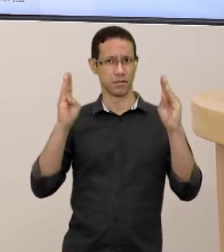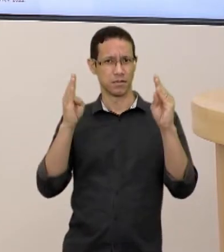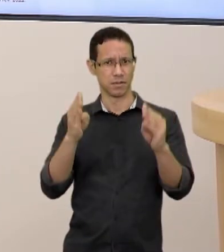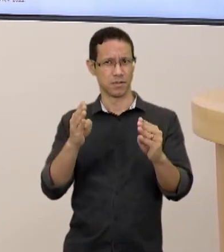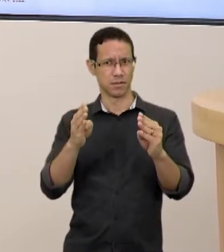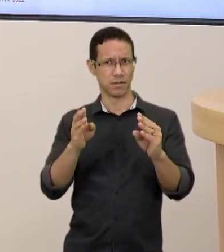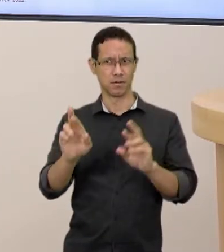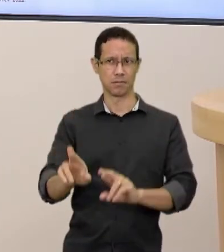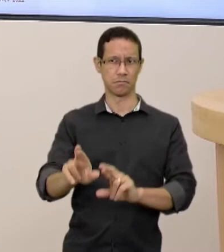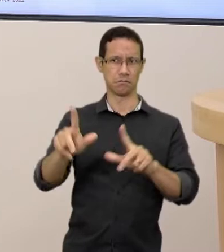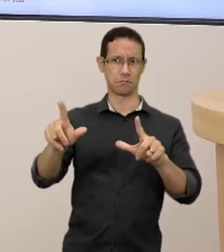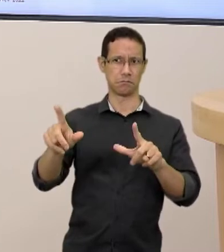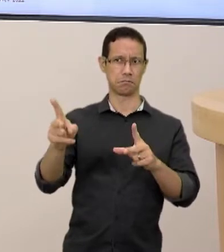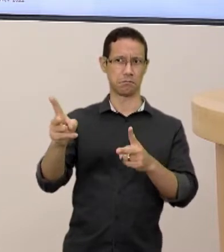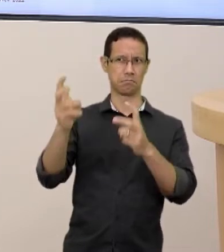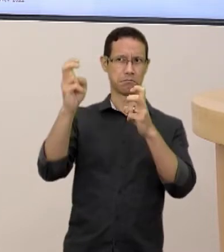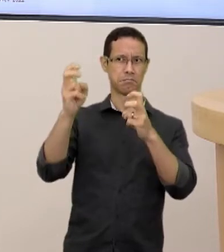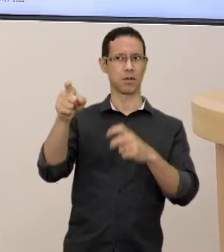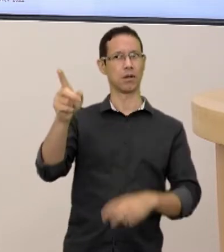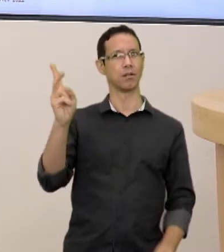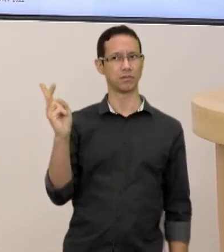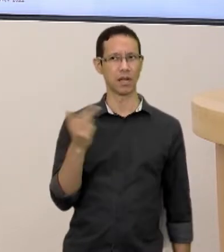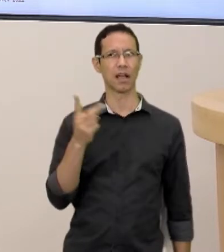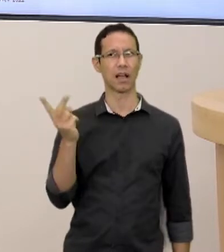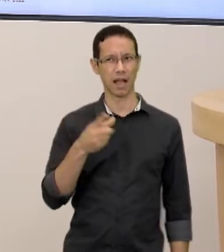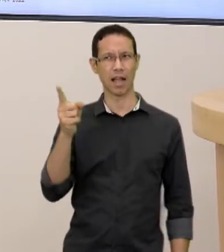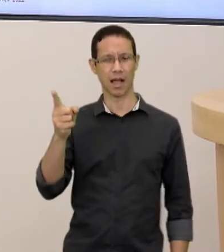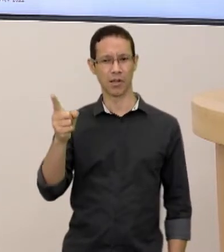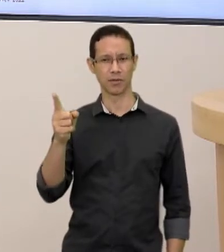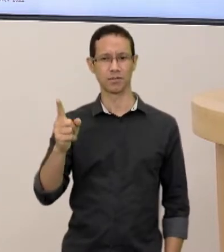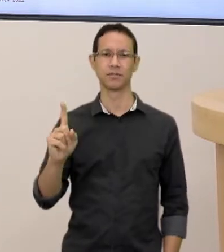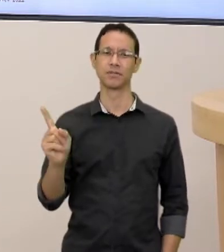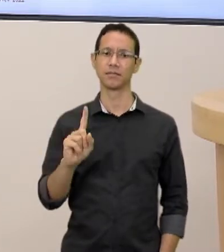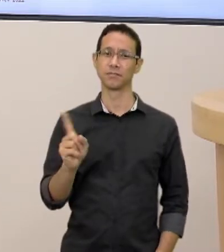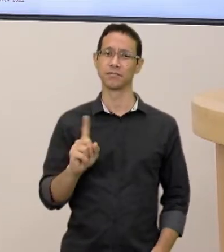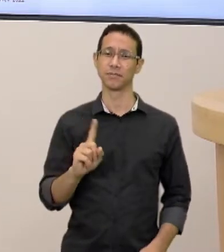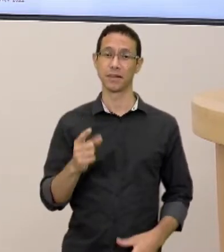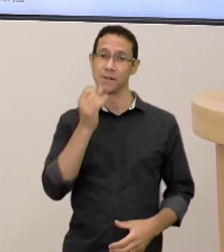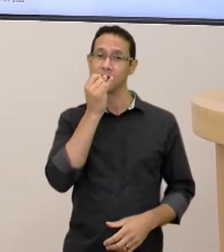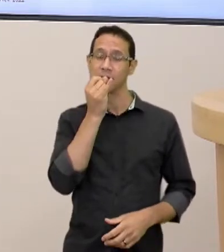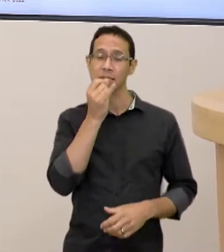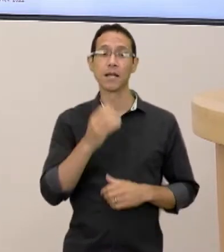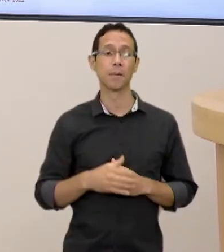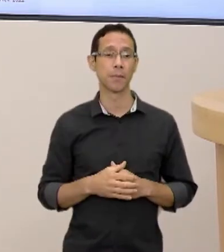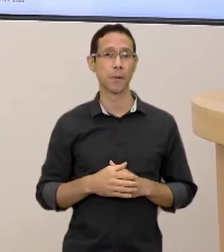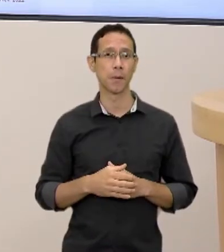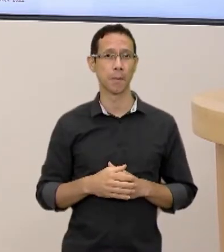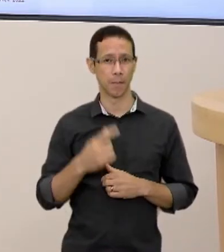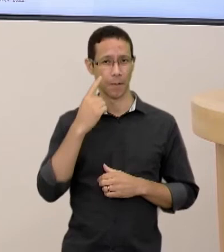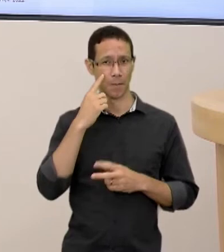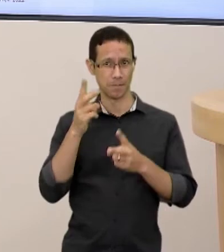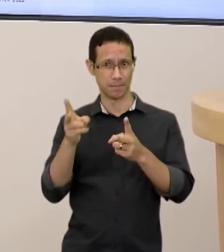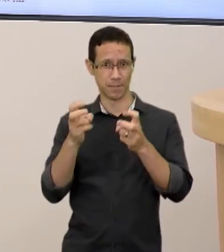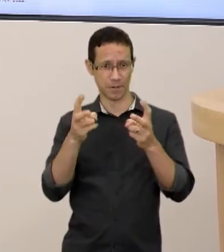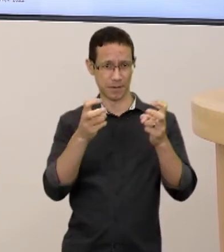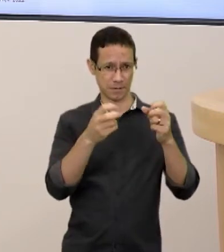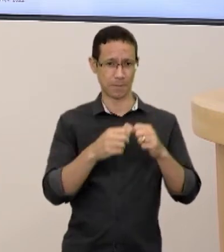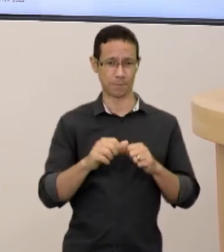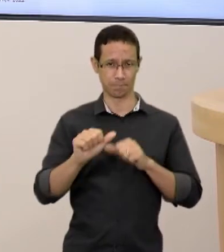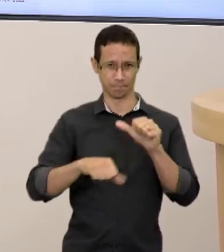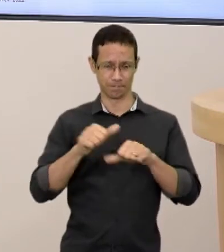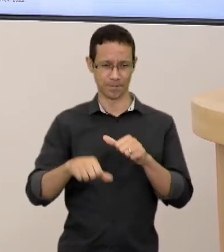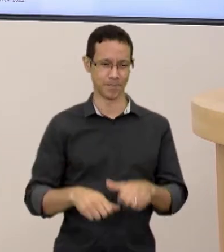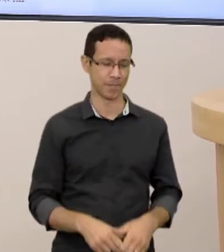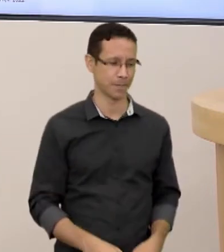o diferente como o errado? Eu já dei o exemplo para vocês que, se nós formos observar aí, por exemplo, as telenovelas,